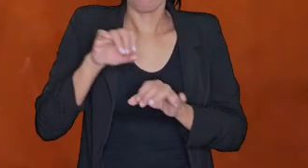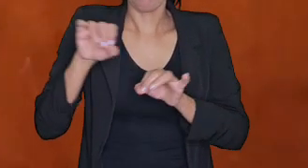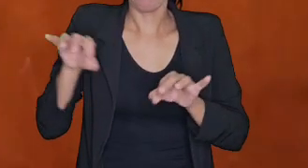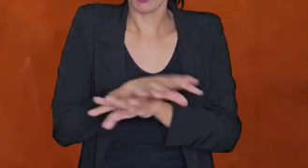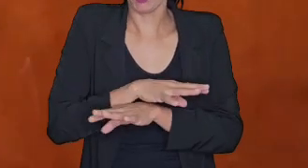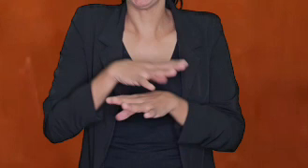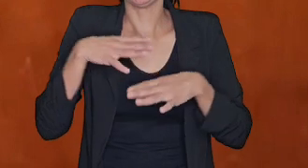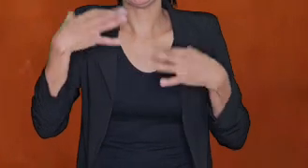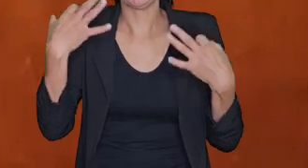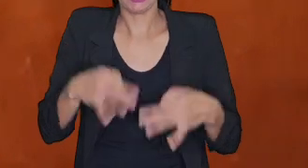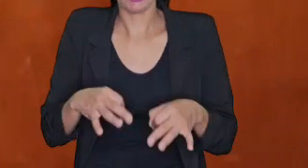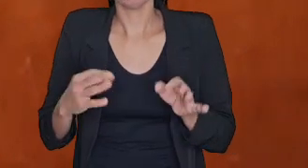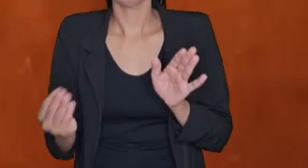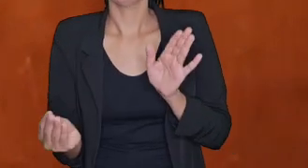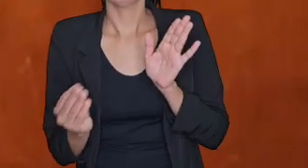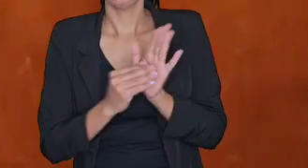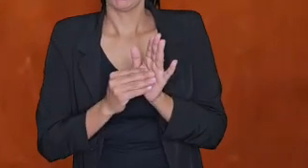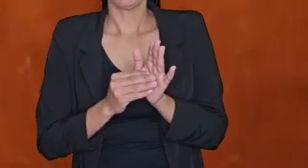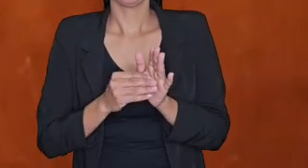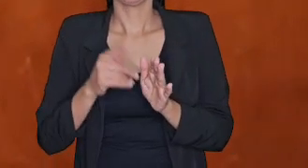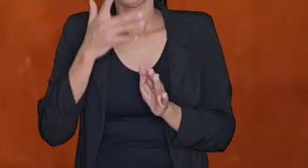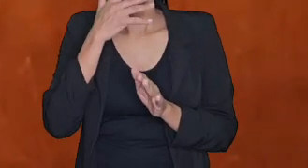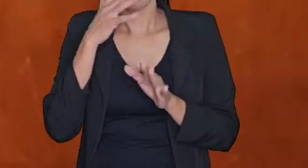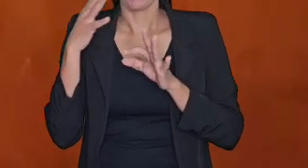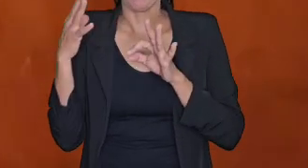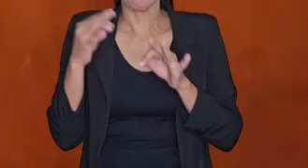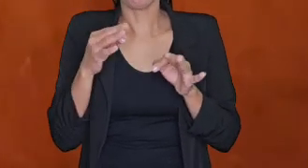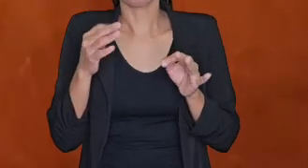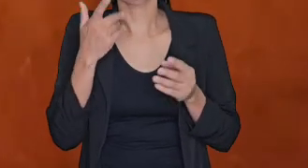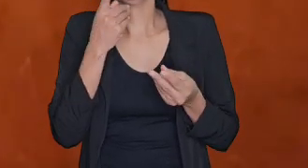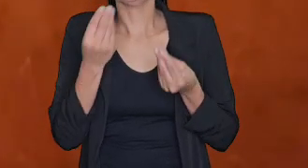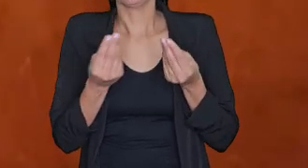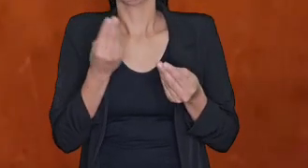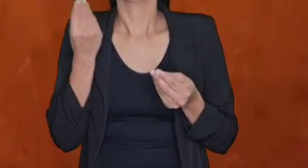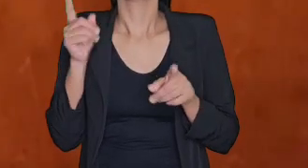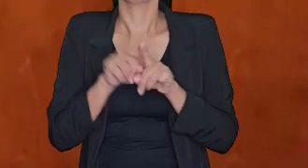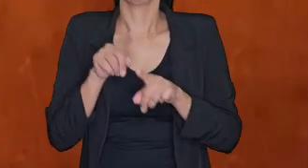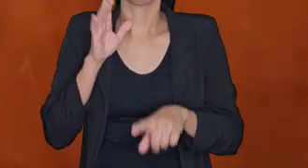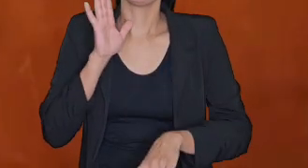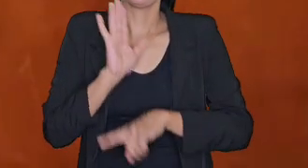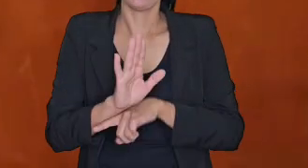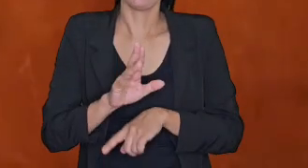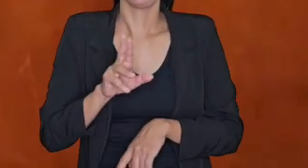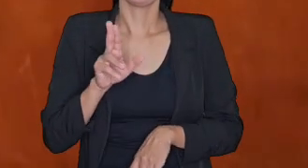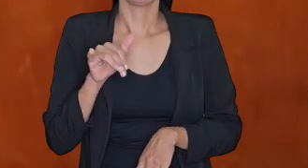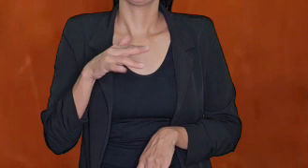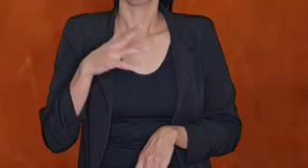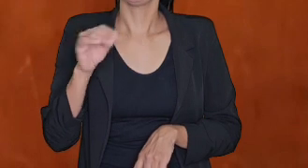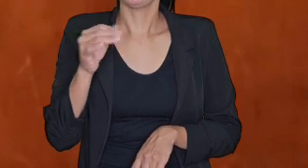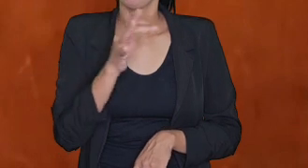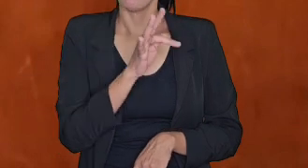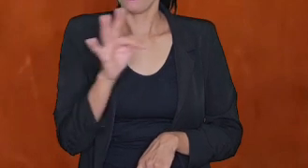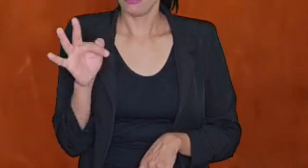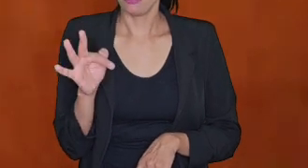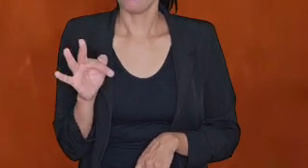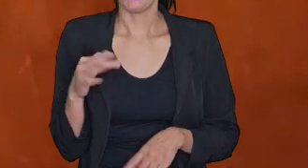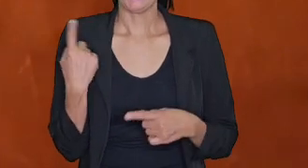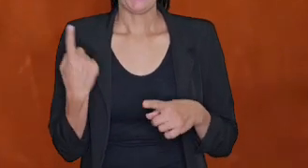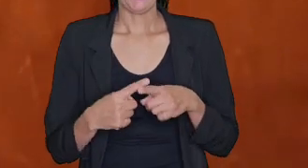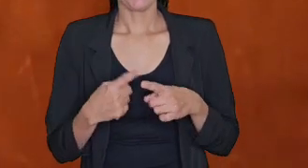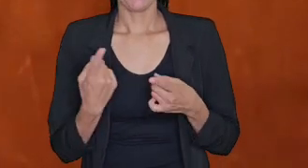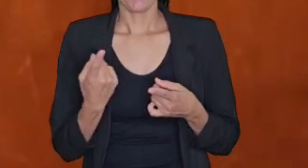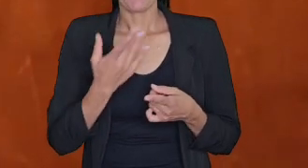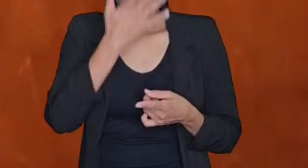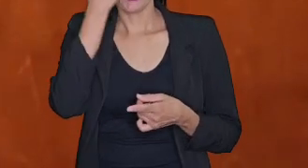é para cláusula real ali, de venda, tá tudo certinho, mas só que eu abri um tópico no final só para dispersar tensões e para também ajudar a